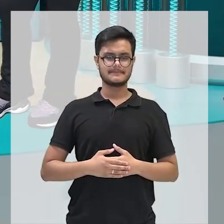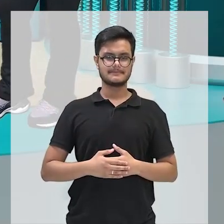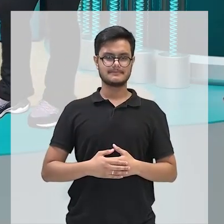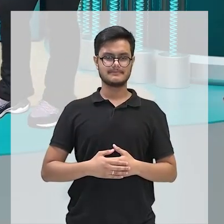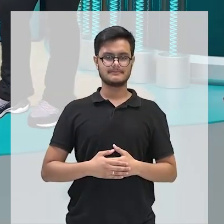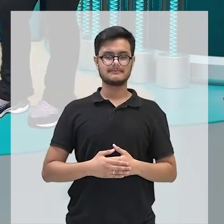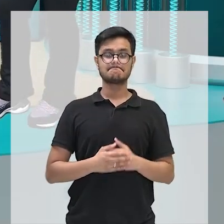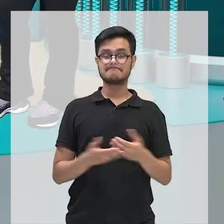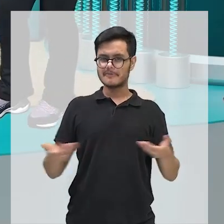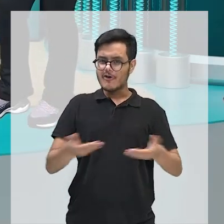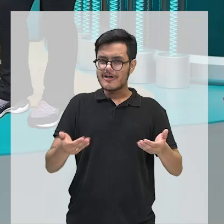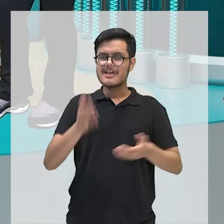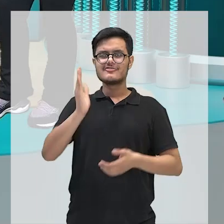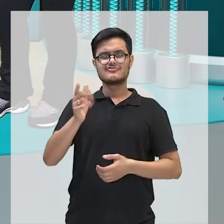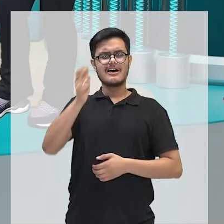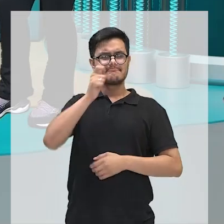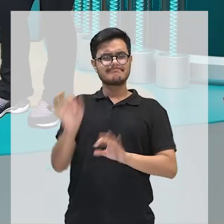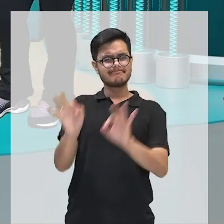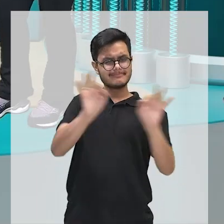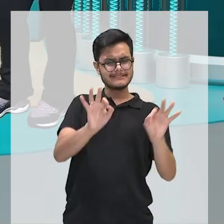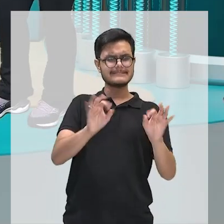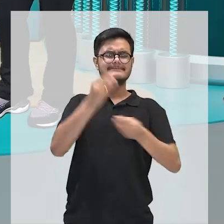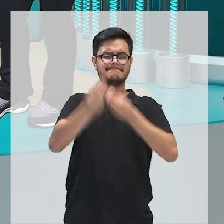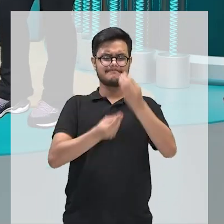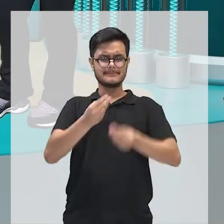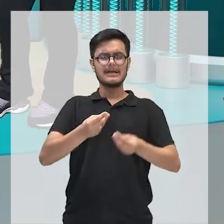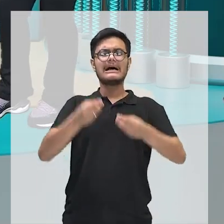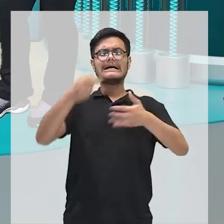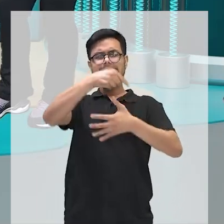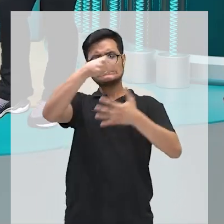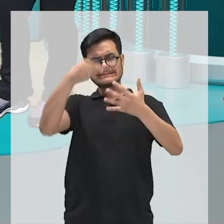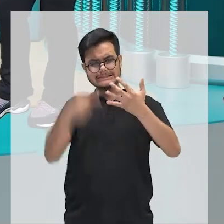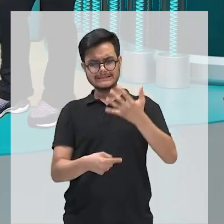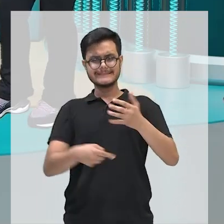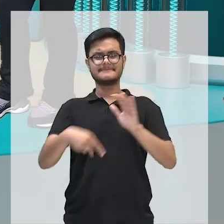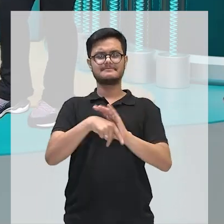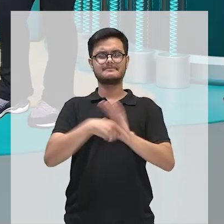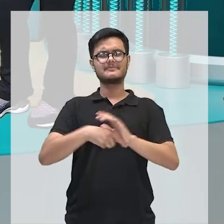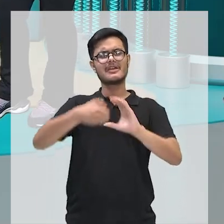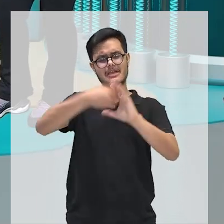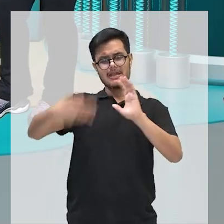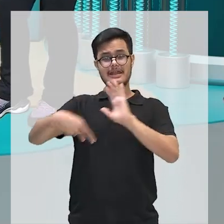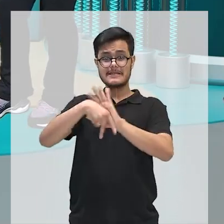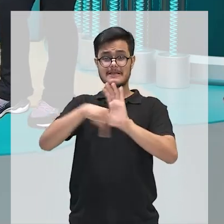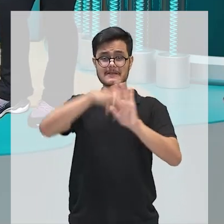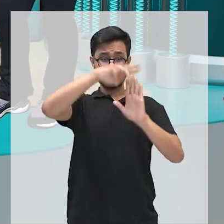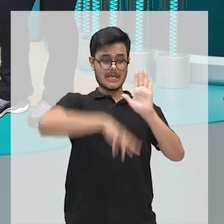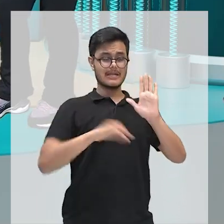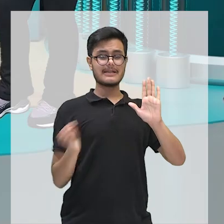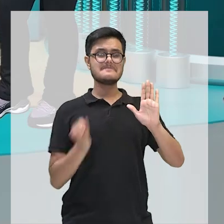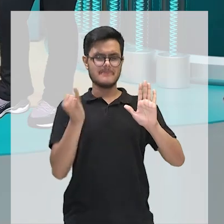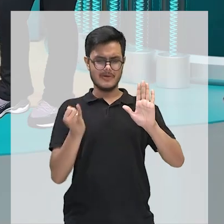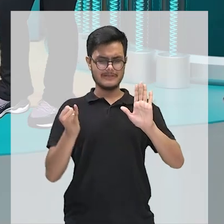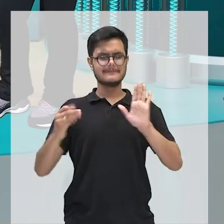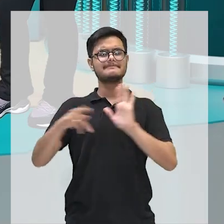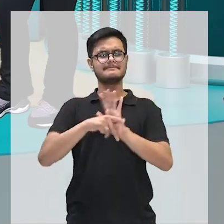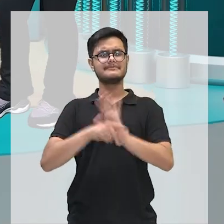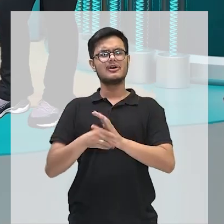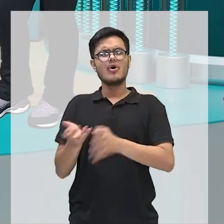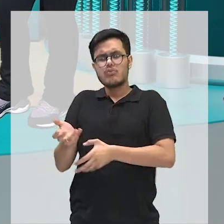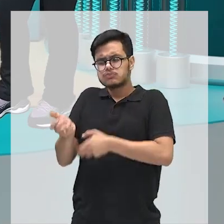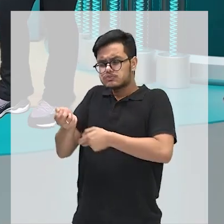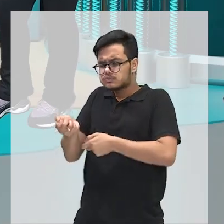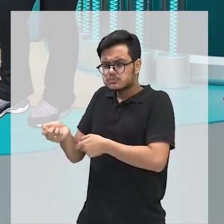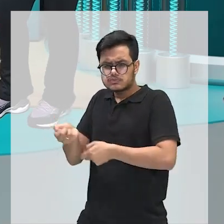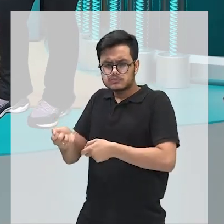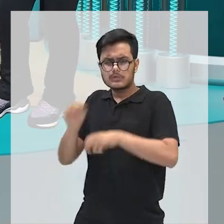depois que vocês já viram um pouquinho sobre cada um desses fundamentos, da questão da empunhadura